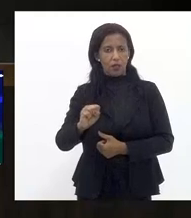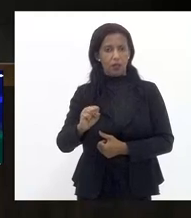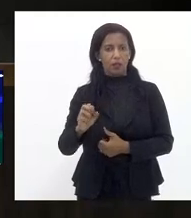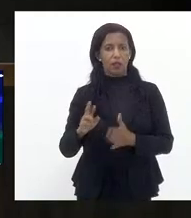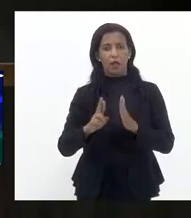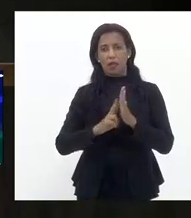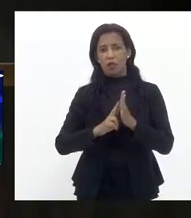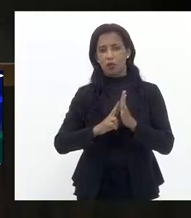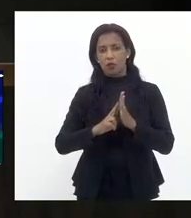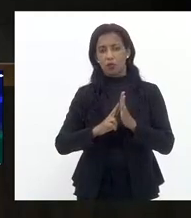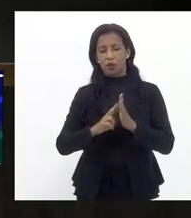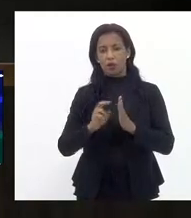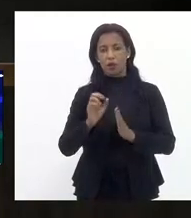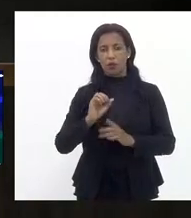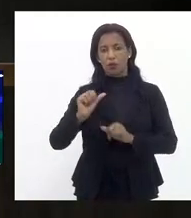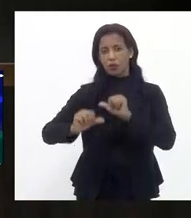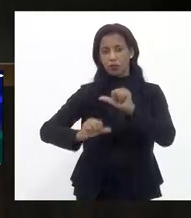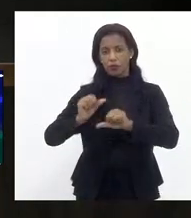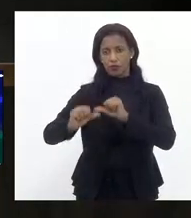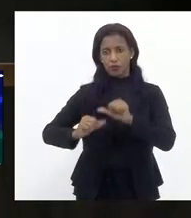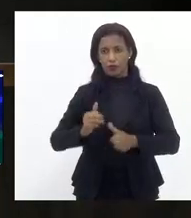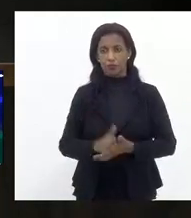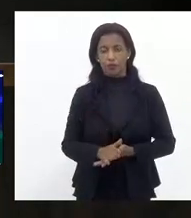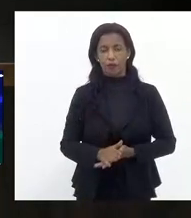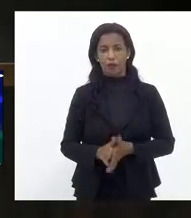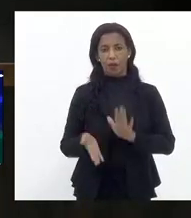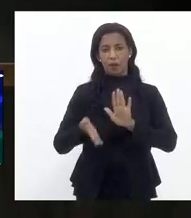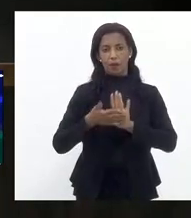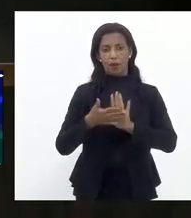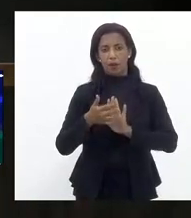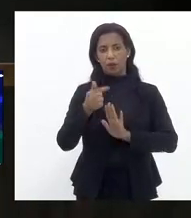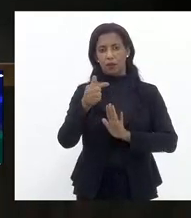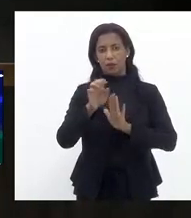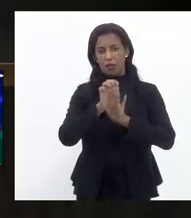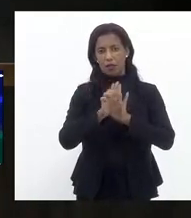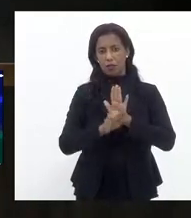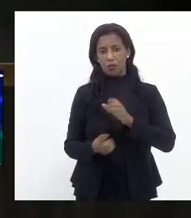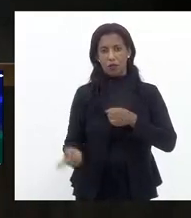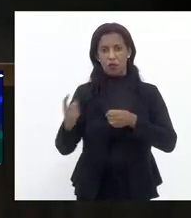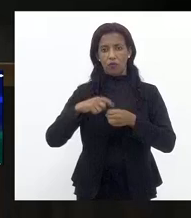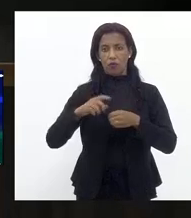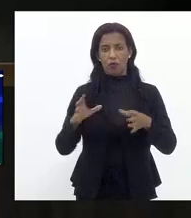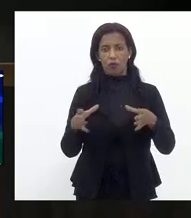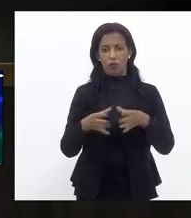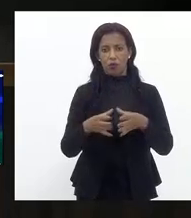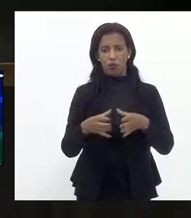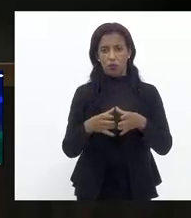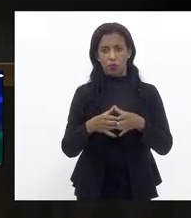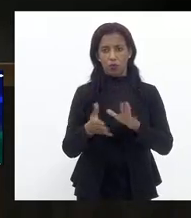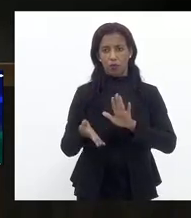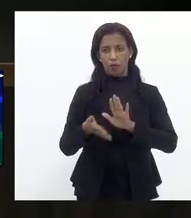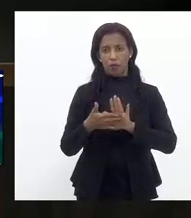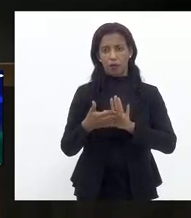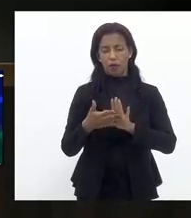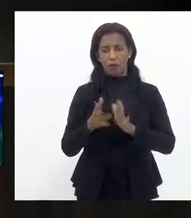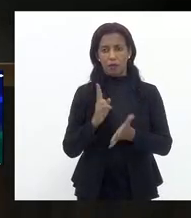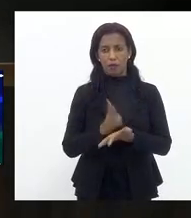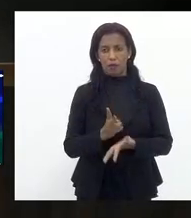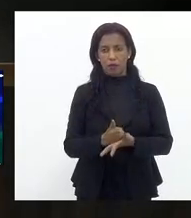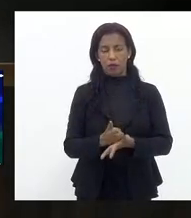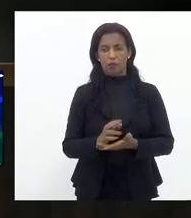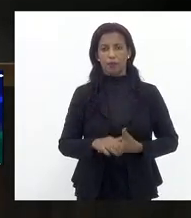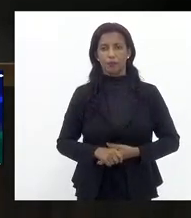de 97 e da outras providências. O presente proposta recebeu 7 emendas e retorna às comissões para o parecer sobre a mesma e o